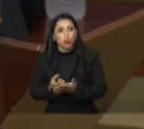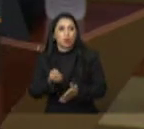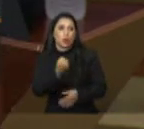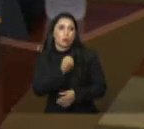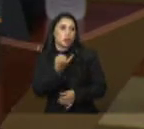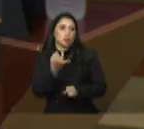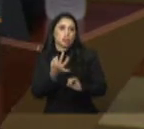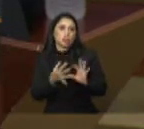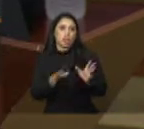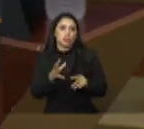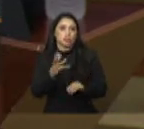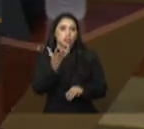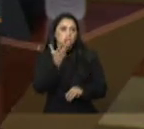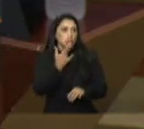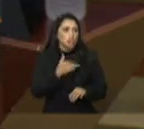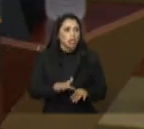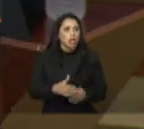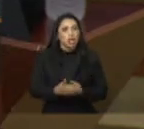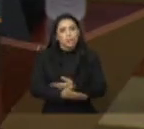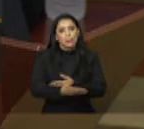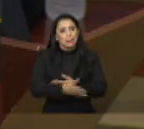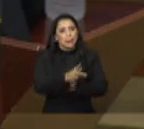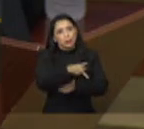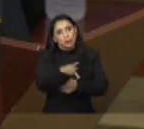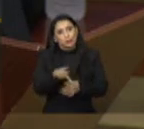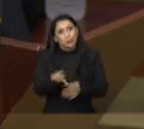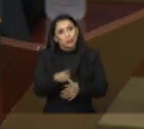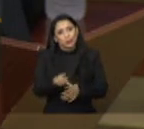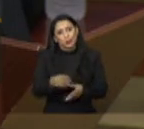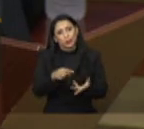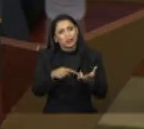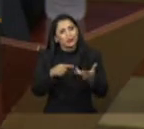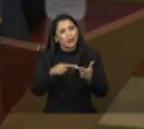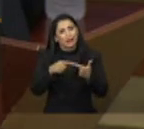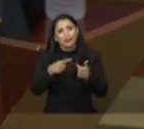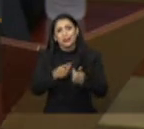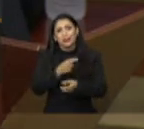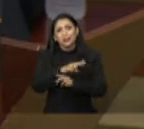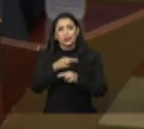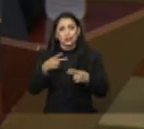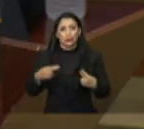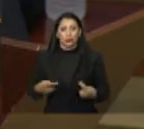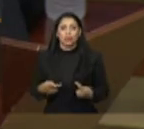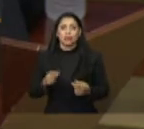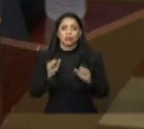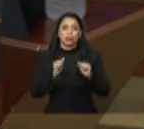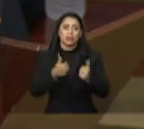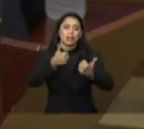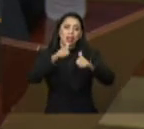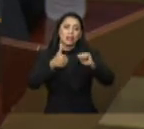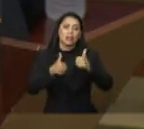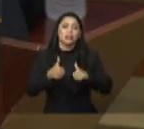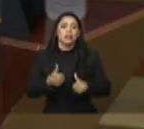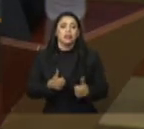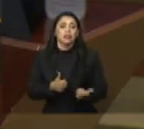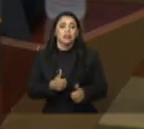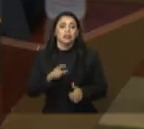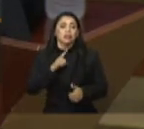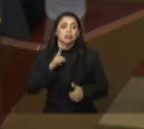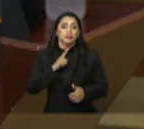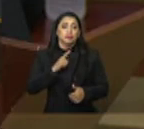de crianças bebês Professor cuidador sendo imperiosa requisição antecipada pelo Poder Judiciário de informações